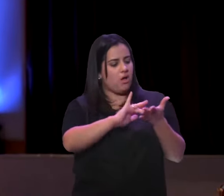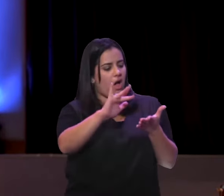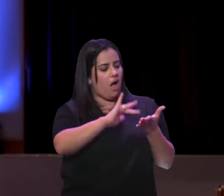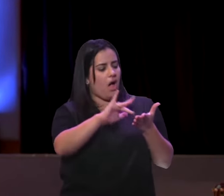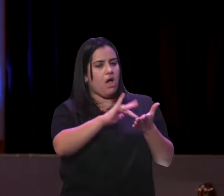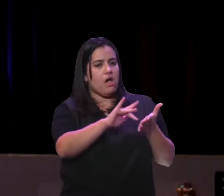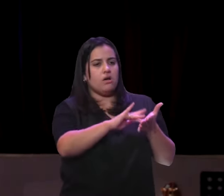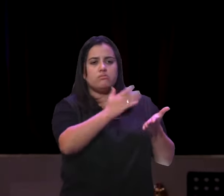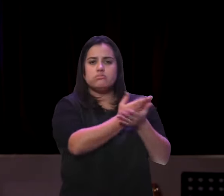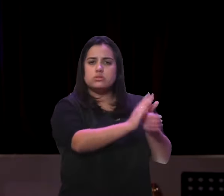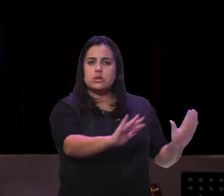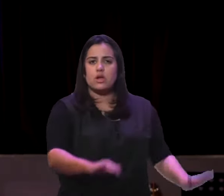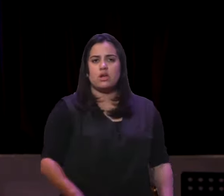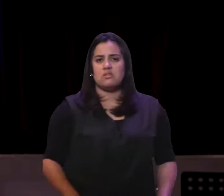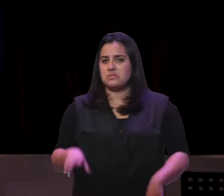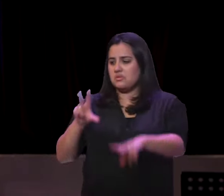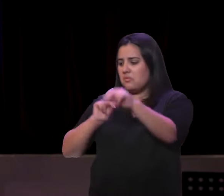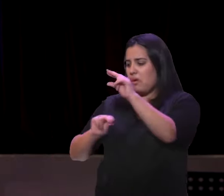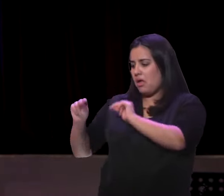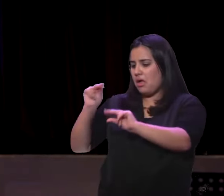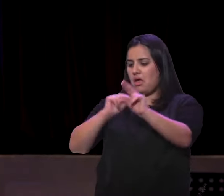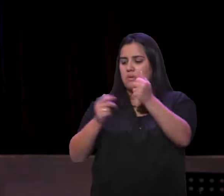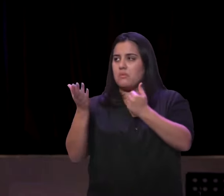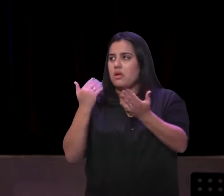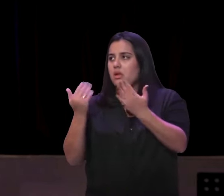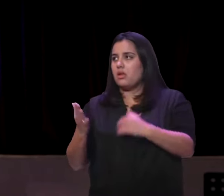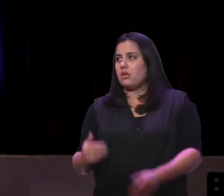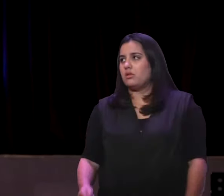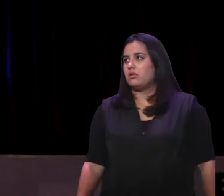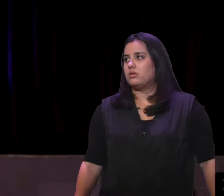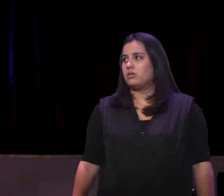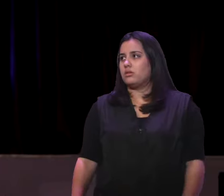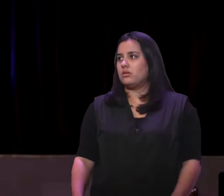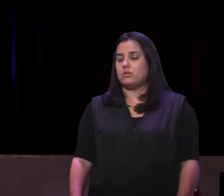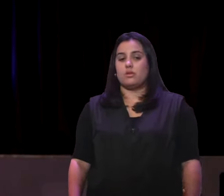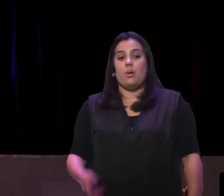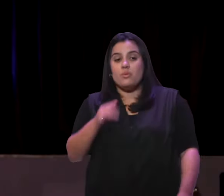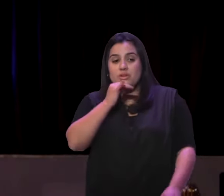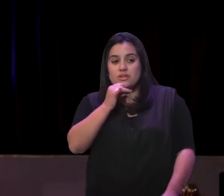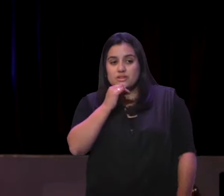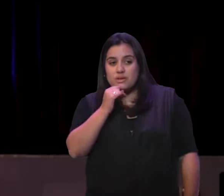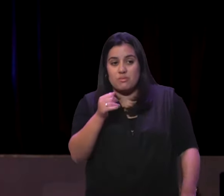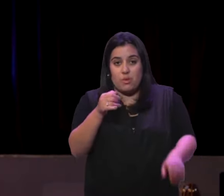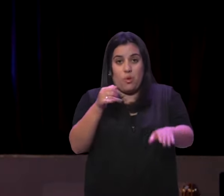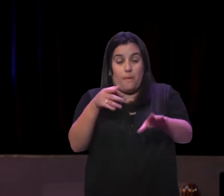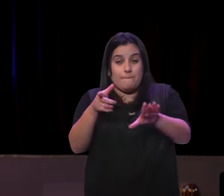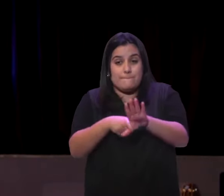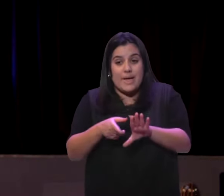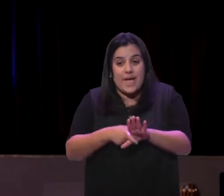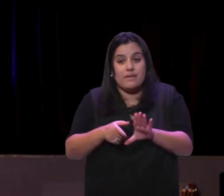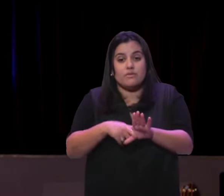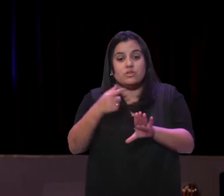seus amigos, não coloca o pé aonde a gente coloca a ceia do Senhor.